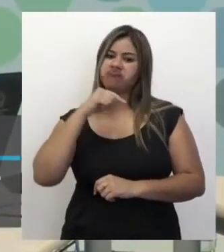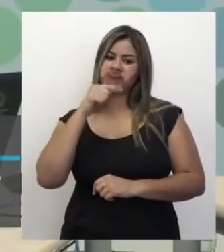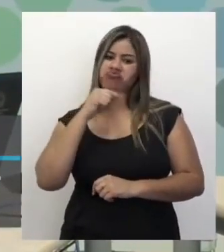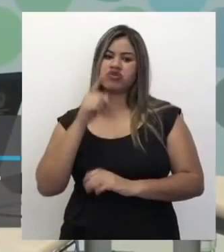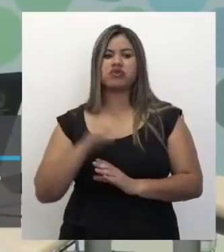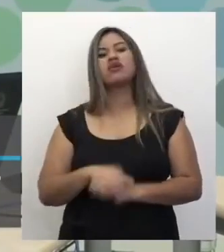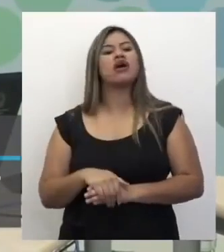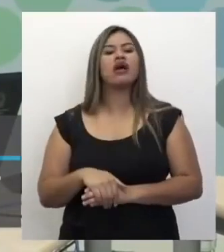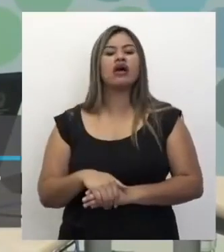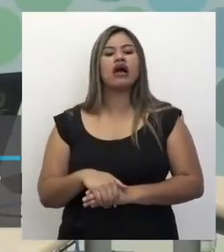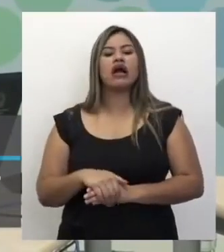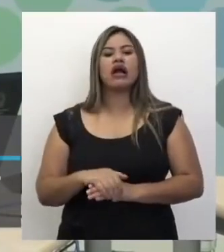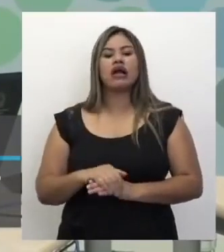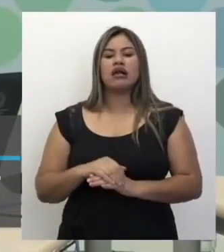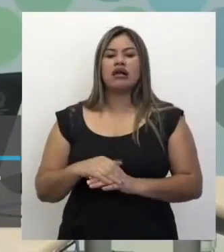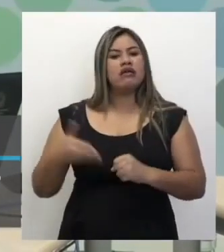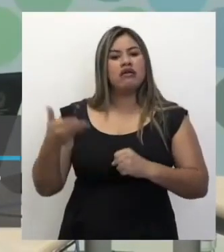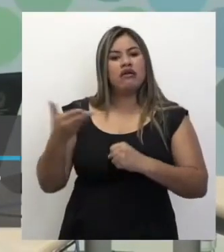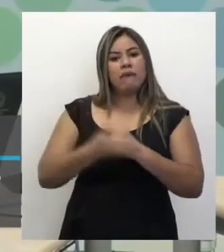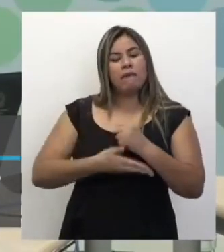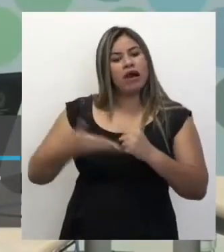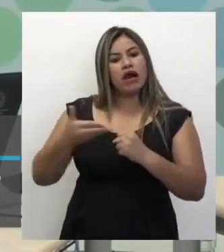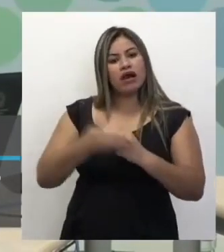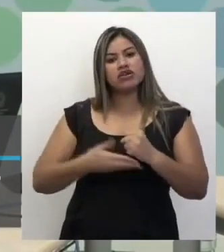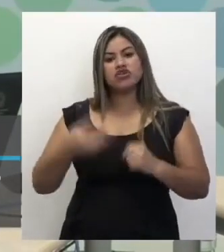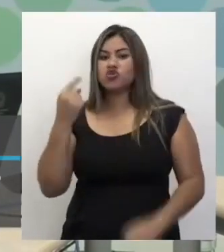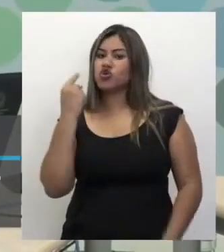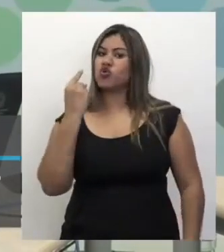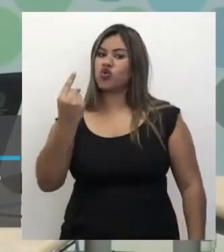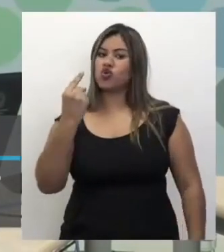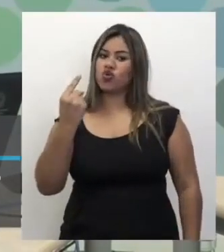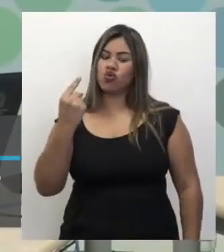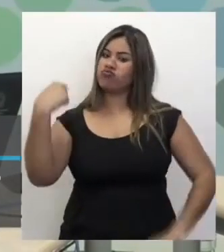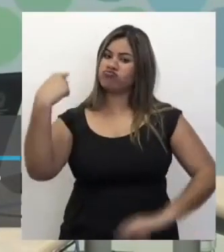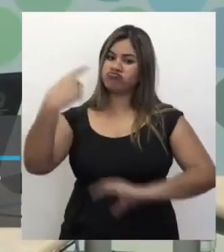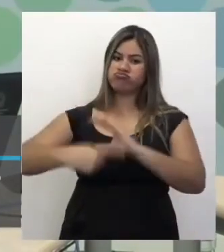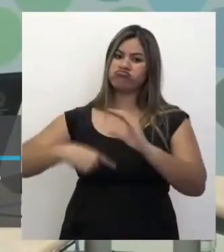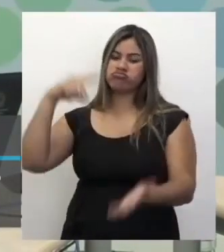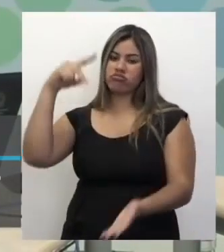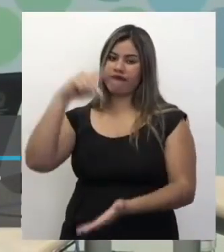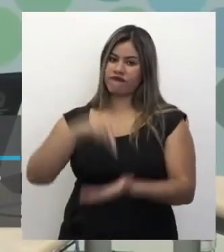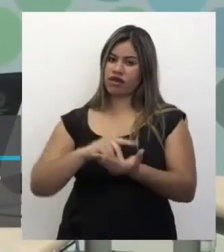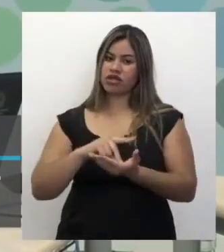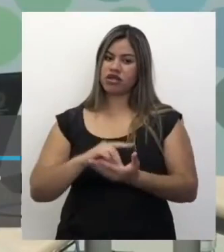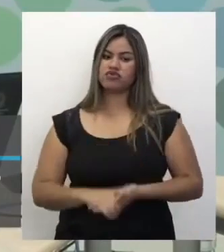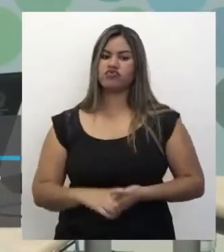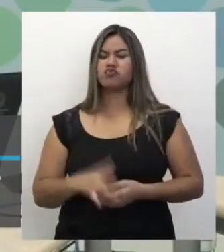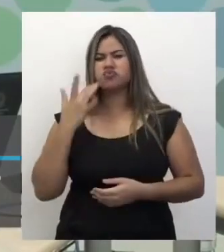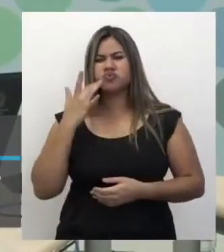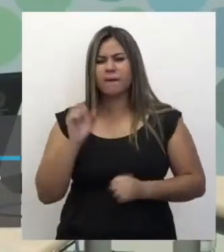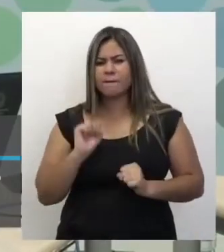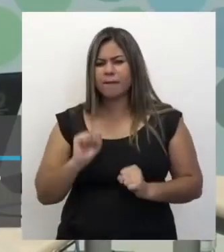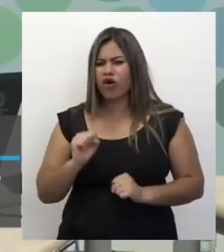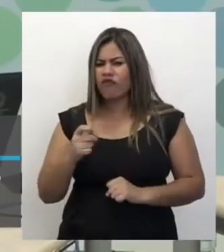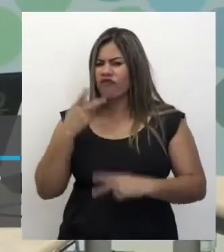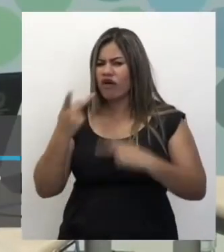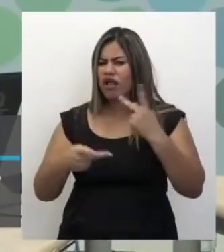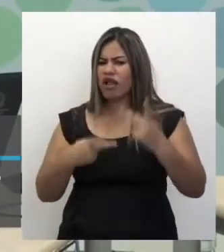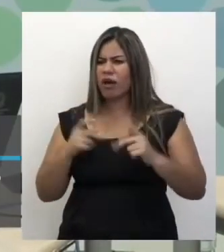Ele vai ter um fundo aí que é de um senso comum. Eu não sei se eu posso falar isso agora em